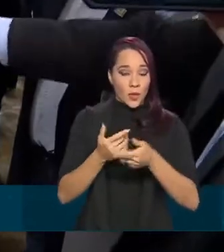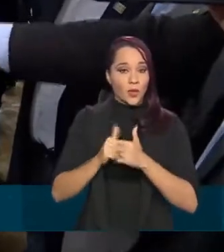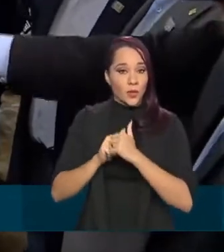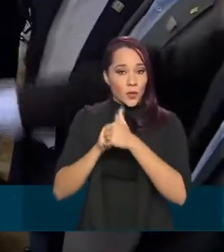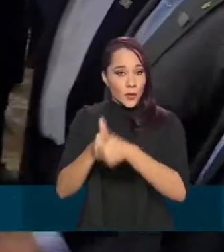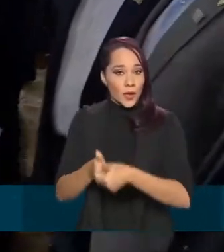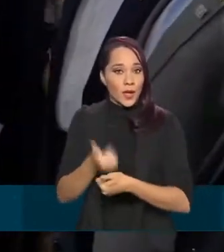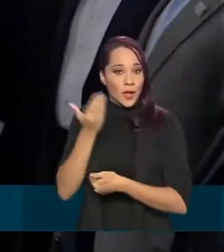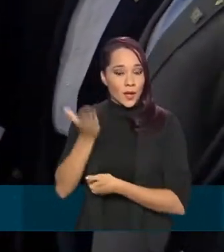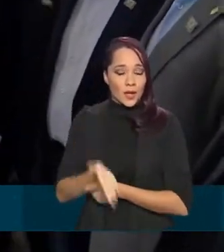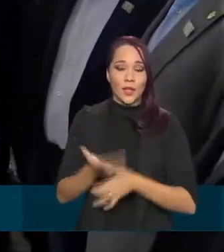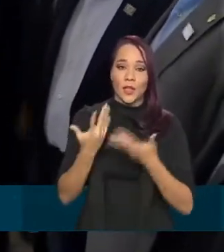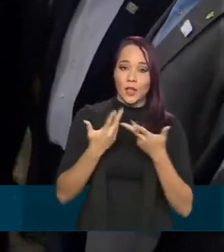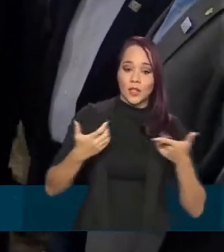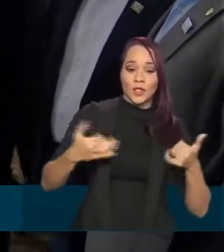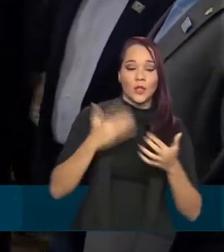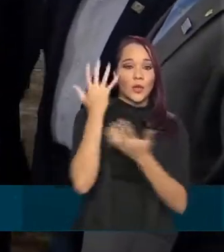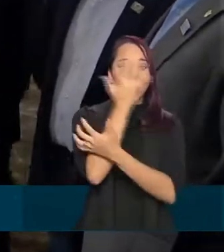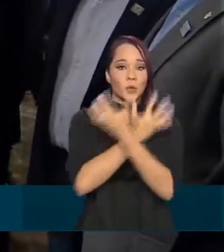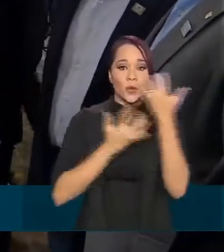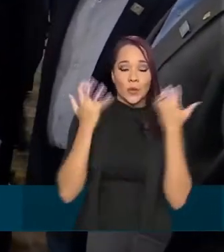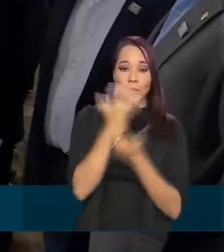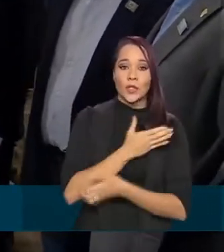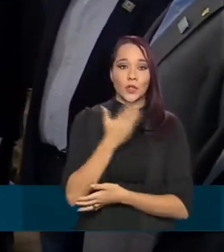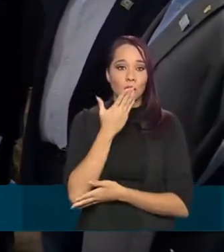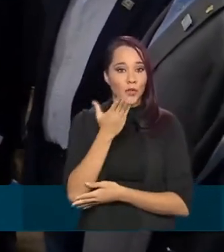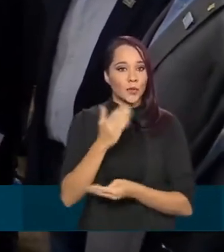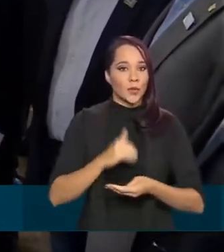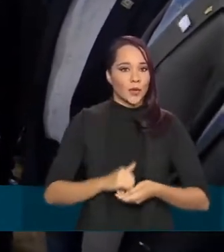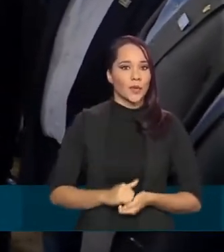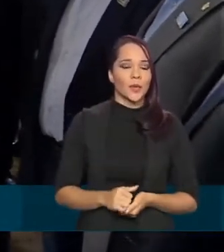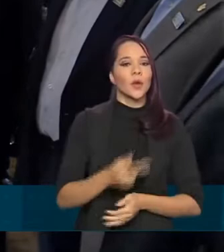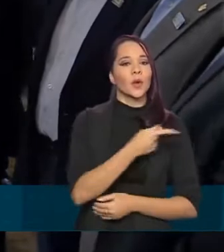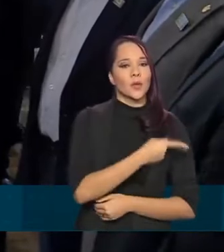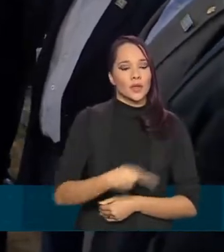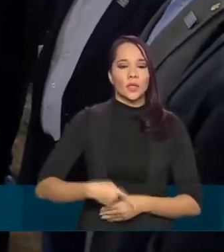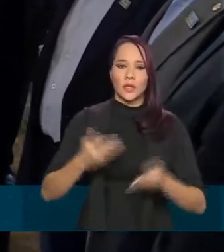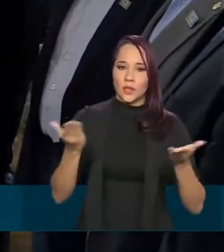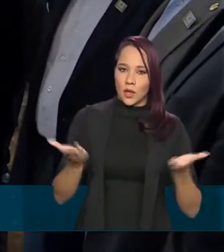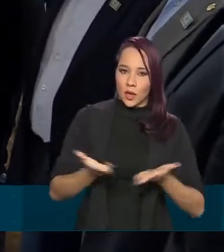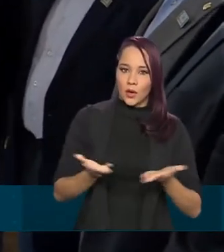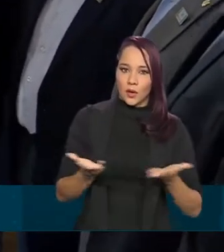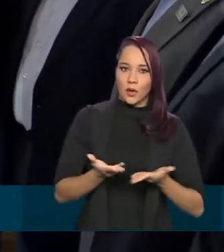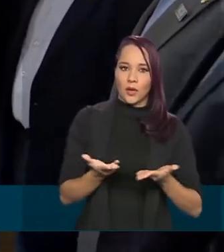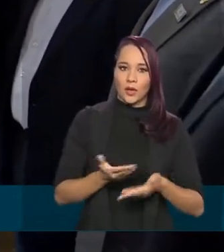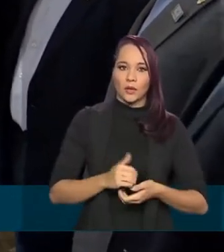acompanhar aí a apresentação musical típica, o presidente agora...